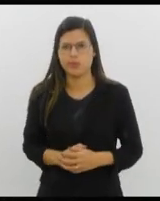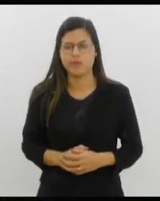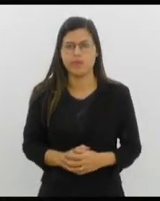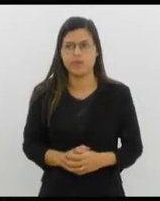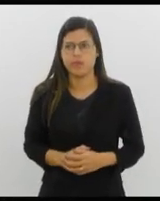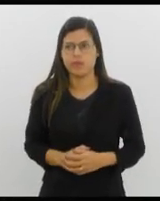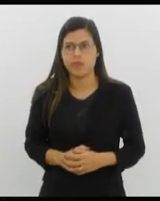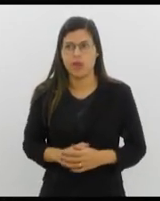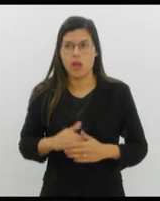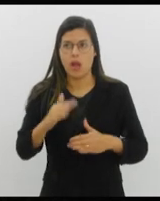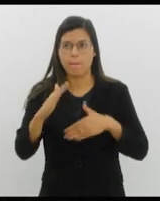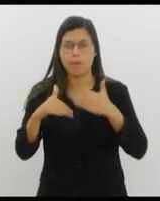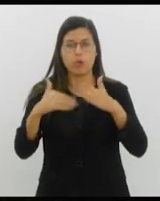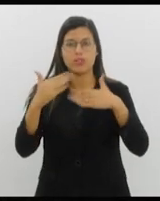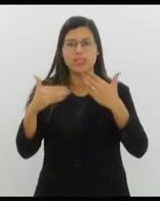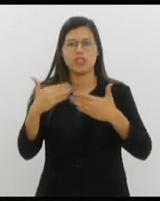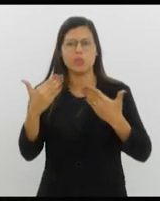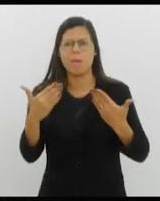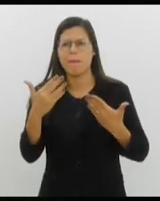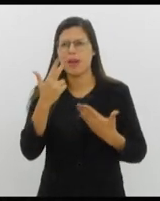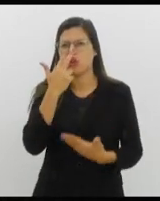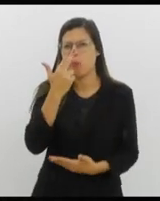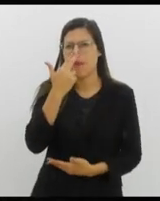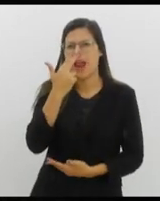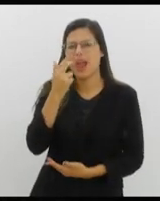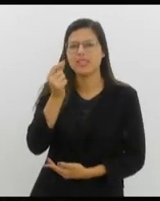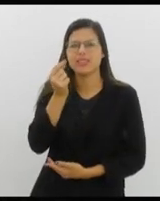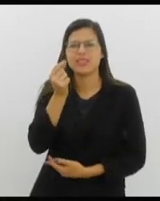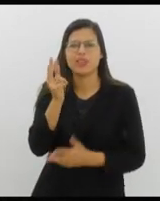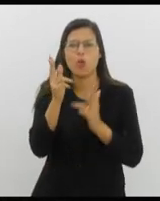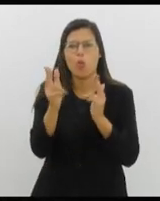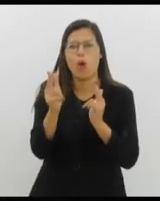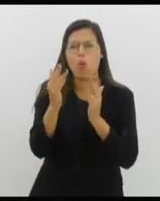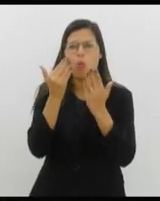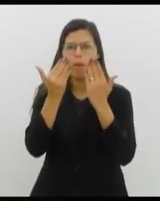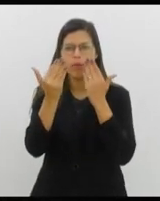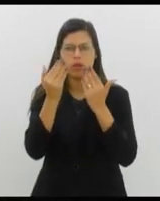a procedimentos como se fossem ratos de laboratório.